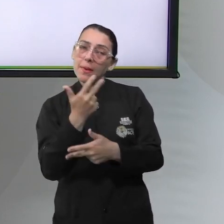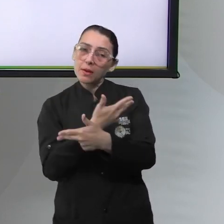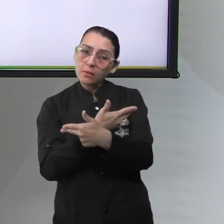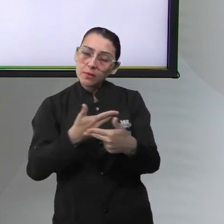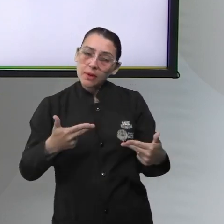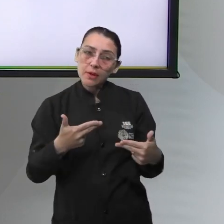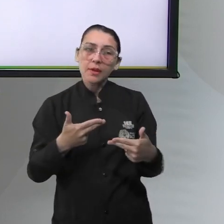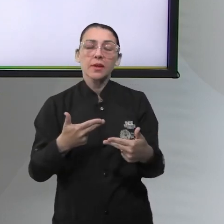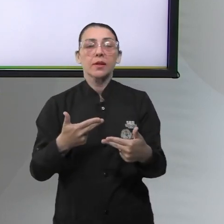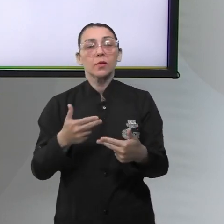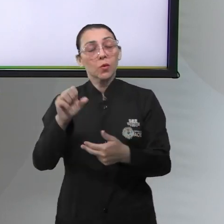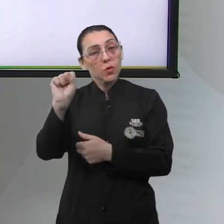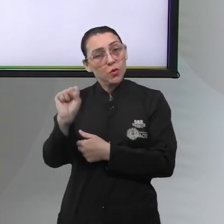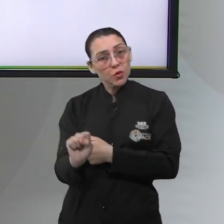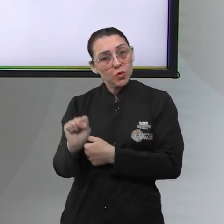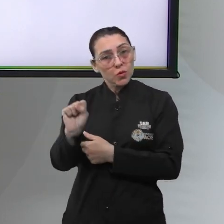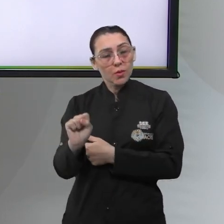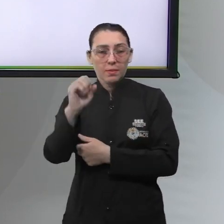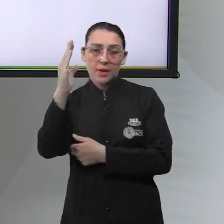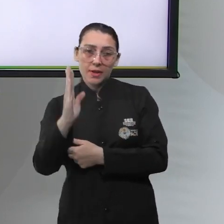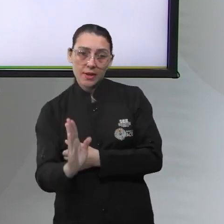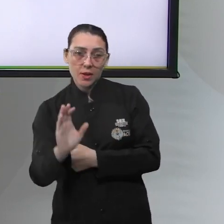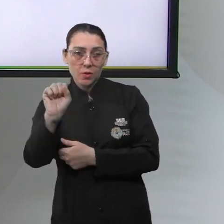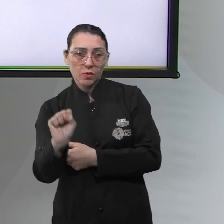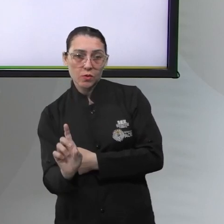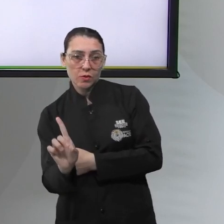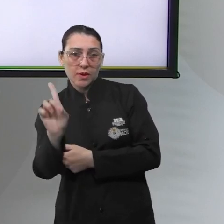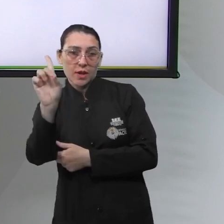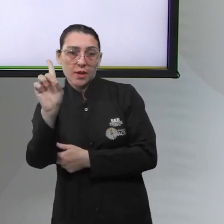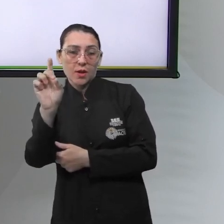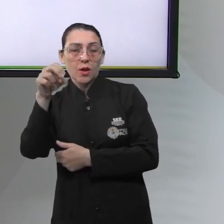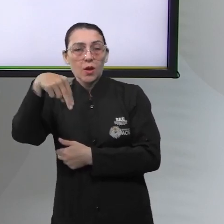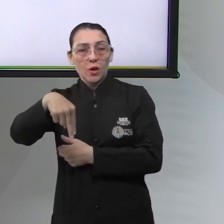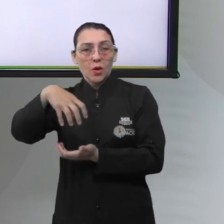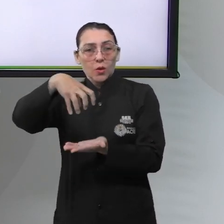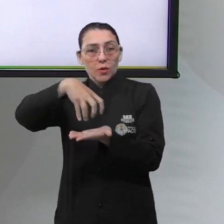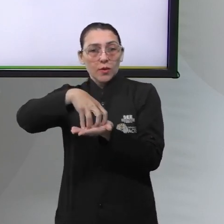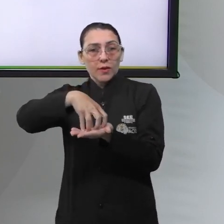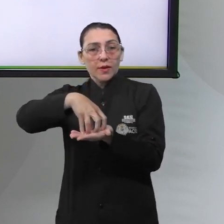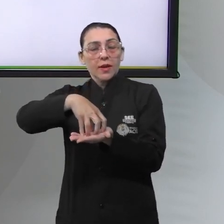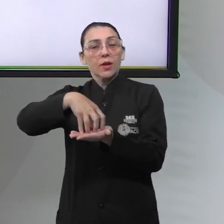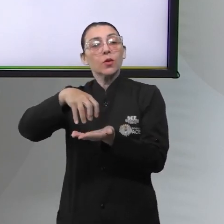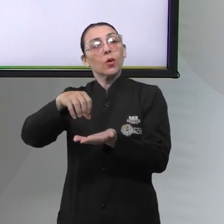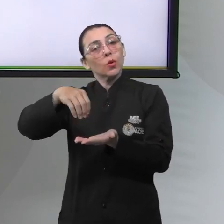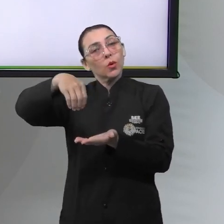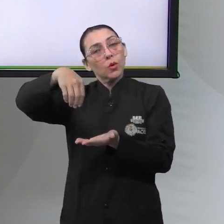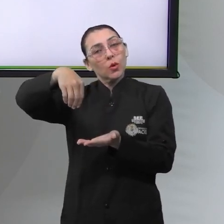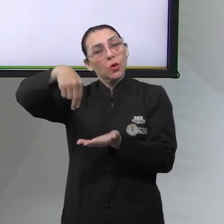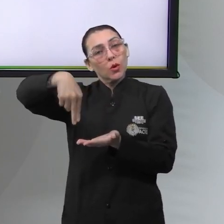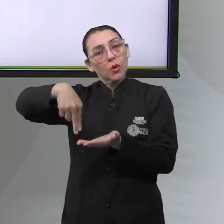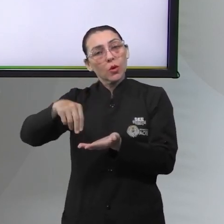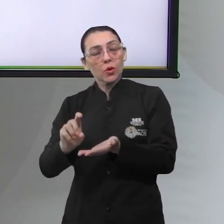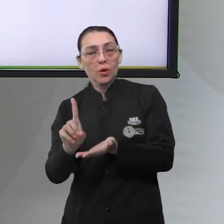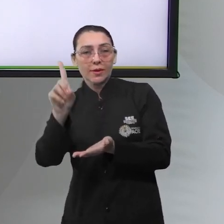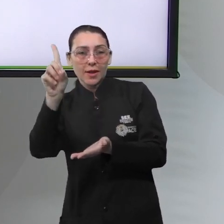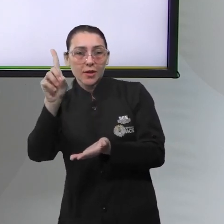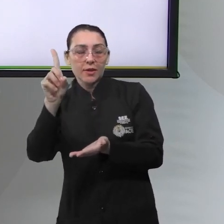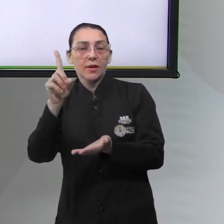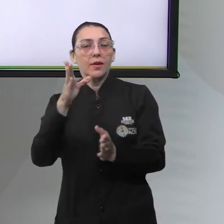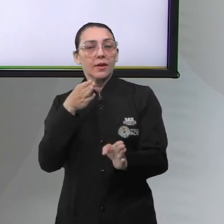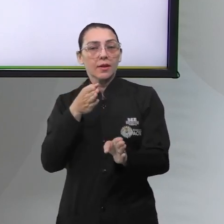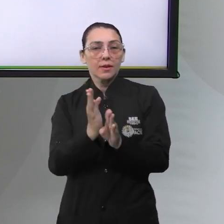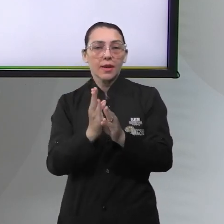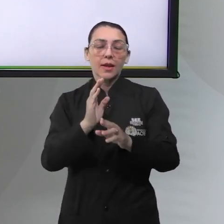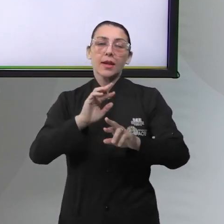comum na culinária do sul brasileiro, do sudeste, do centro-oeste, do nordeste, nós vamos identificar sim